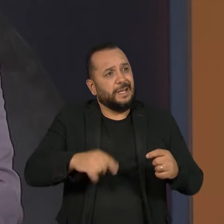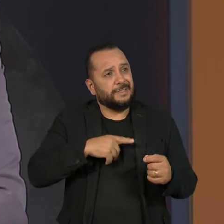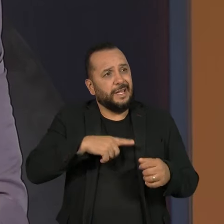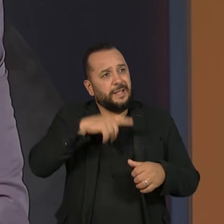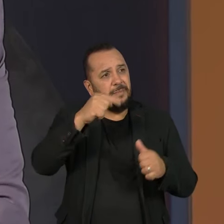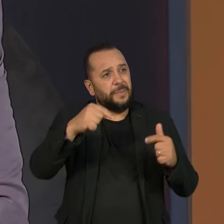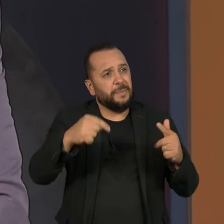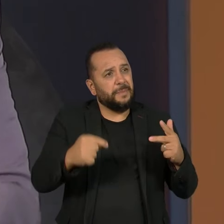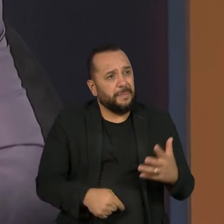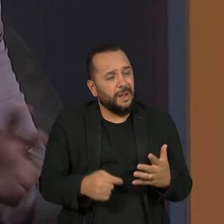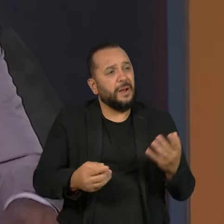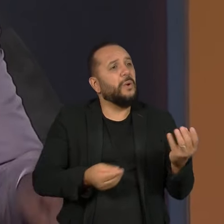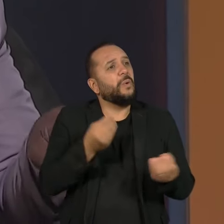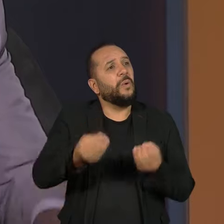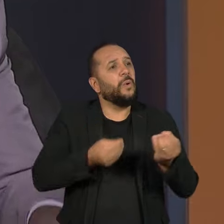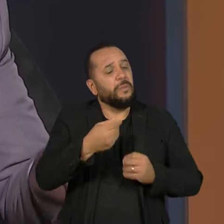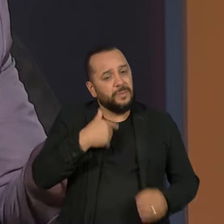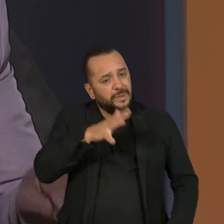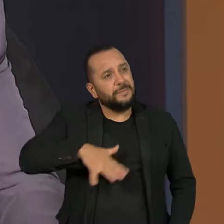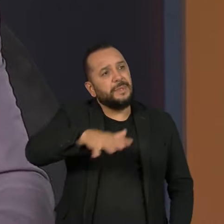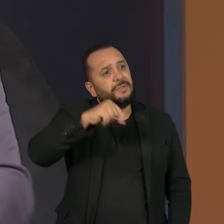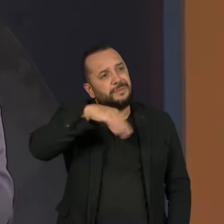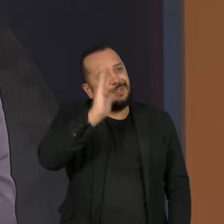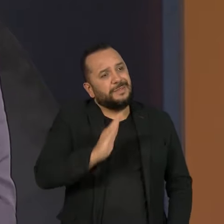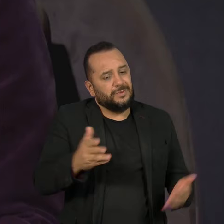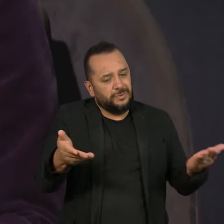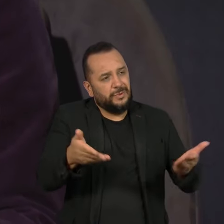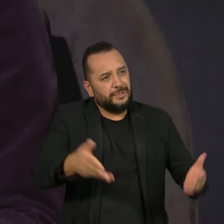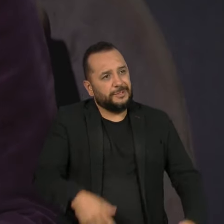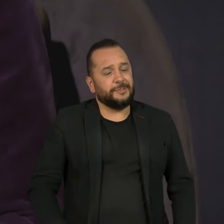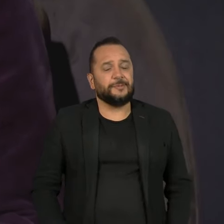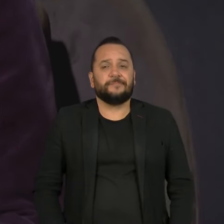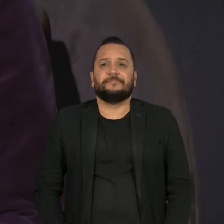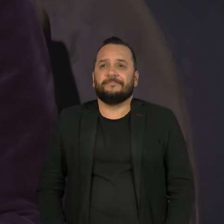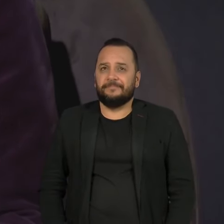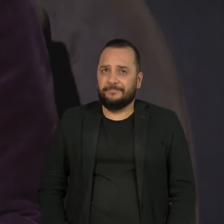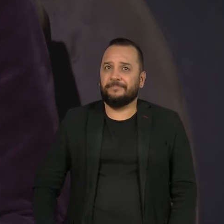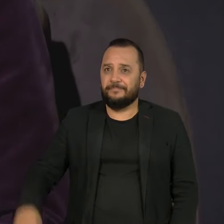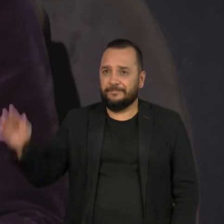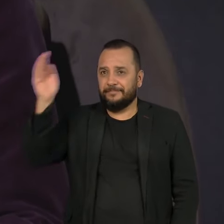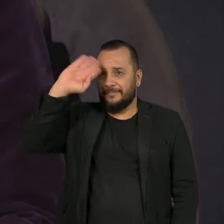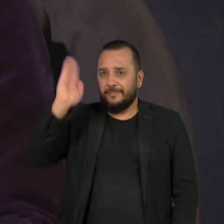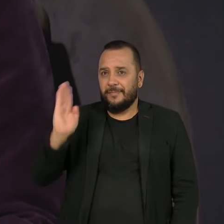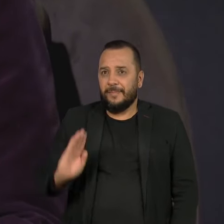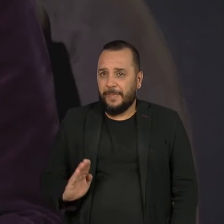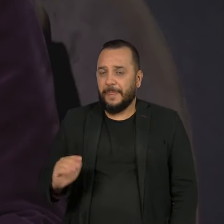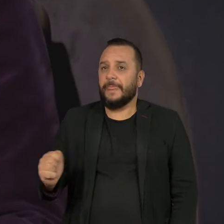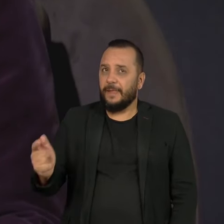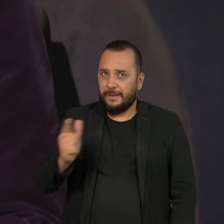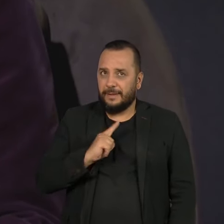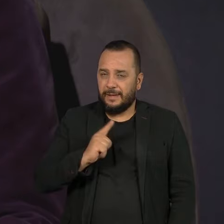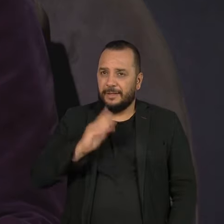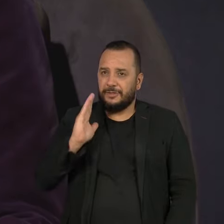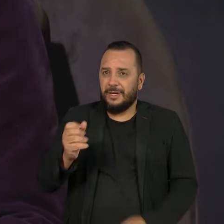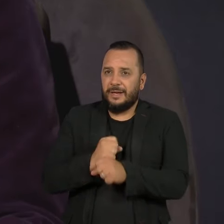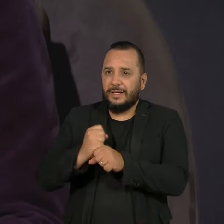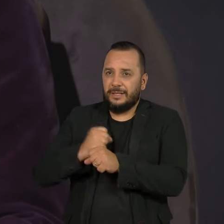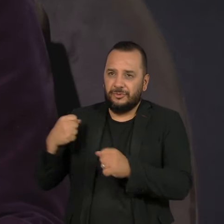está esse ambiente no Brasil de hoje? O Brasil, há muito tempo,